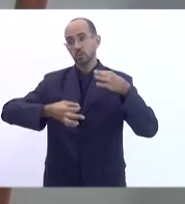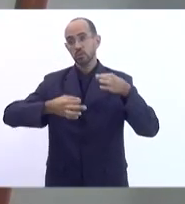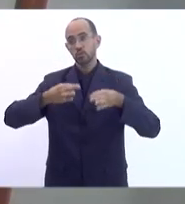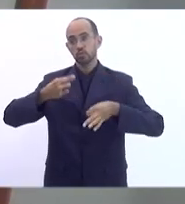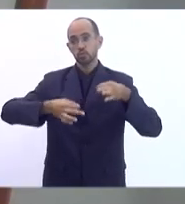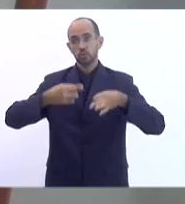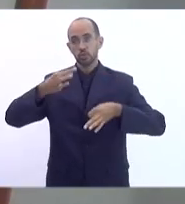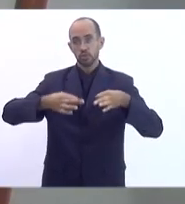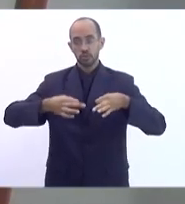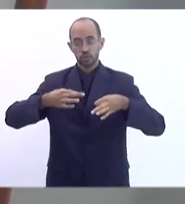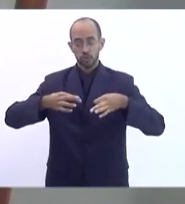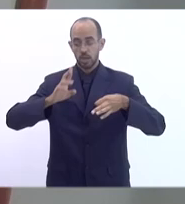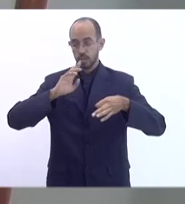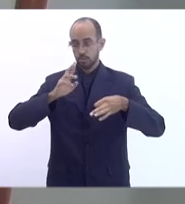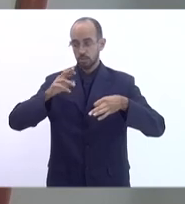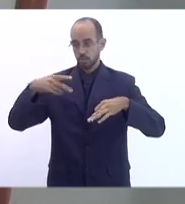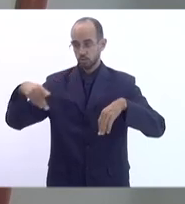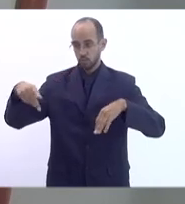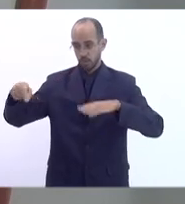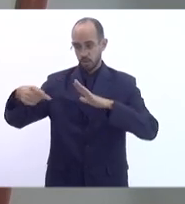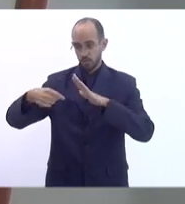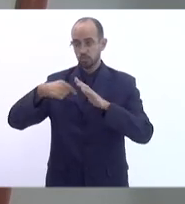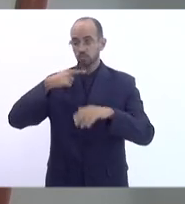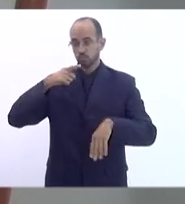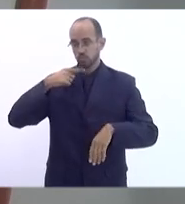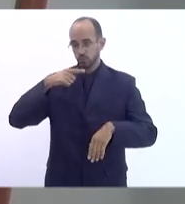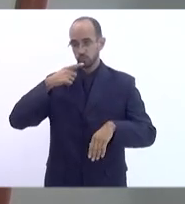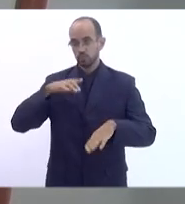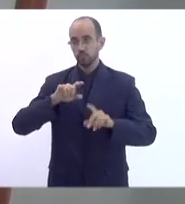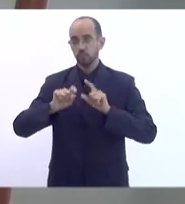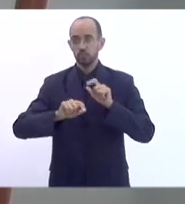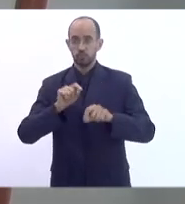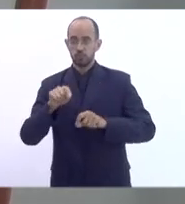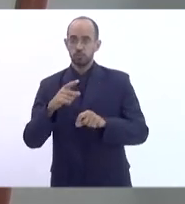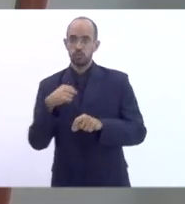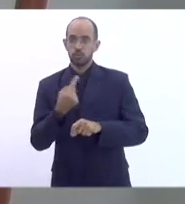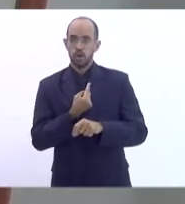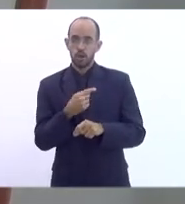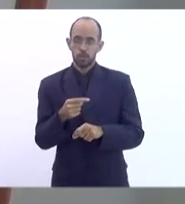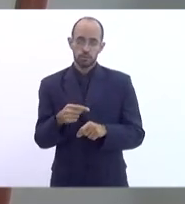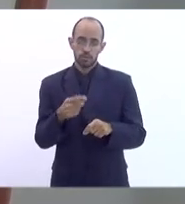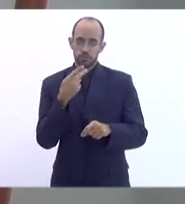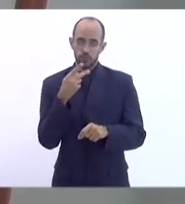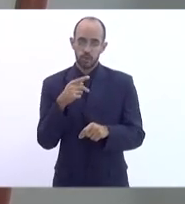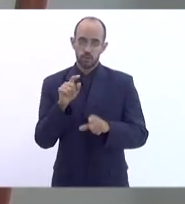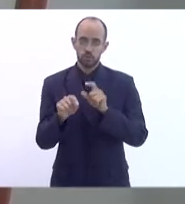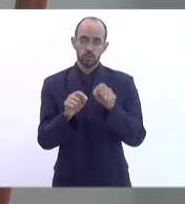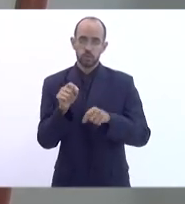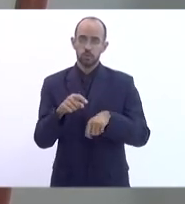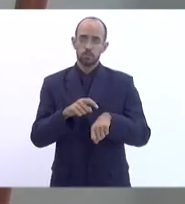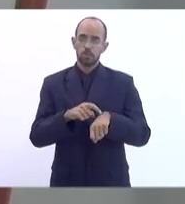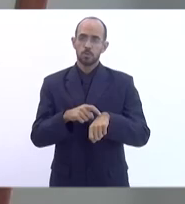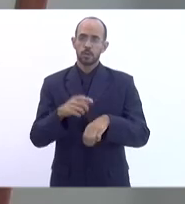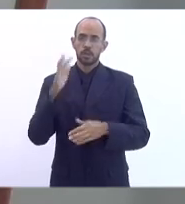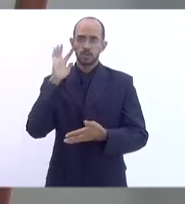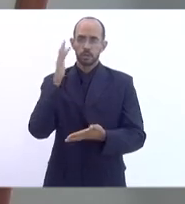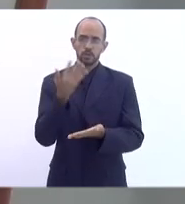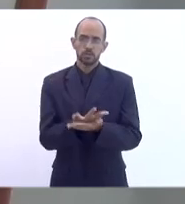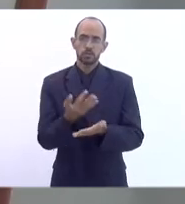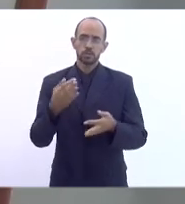respondendo à sua pergunta o que a gente está colocando aqui no movimentos das decisões